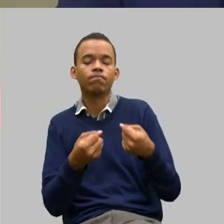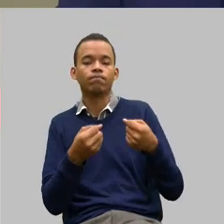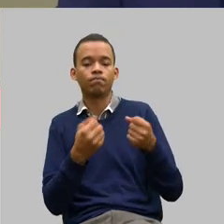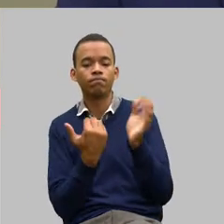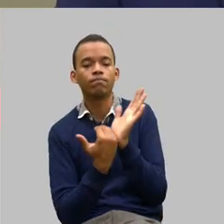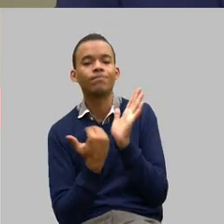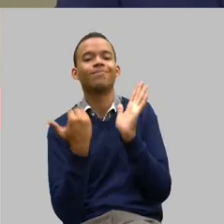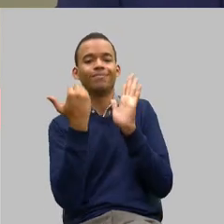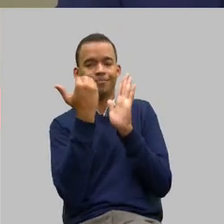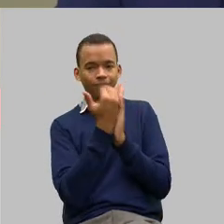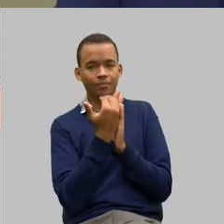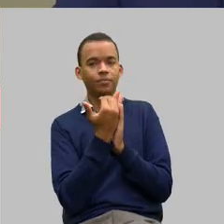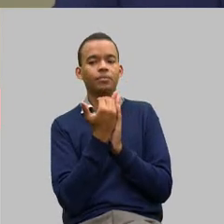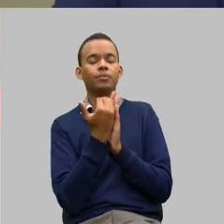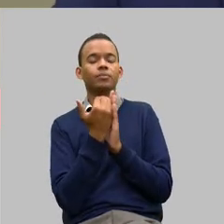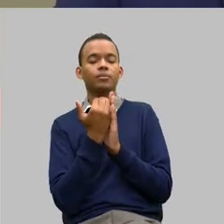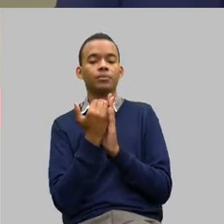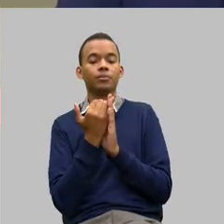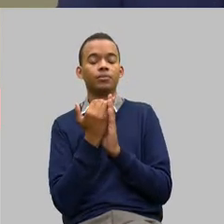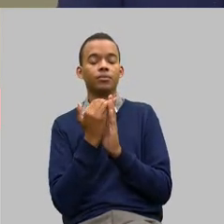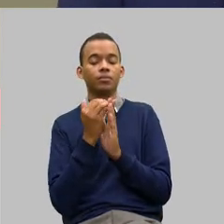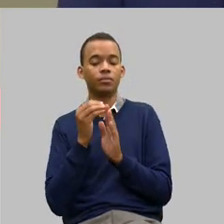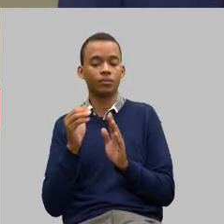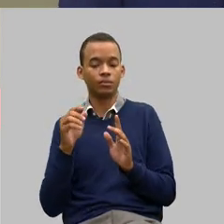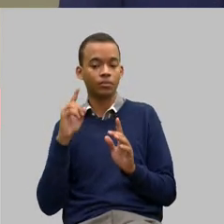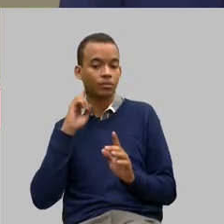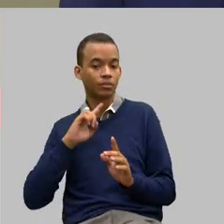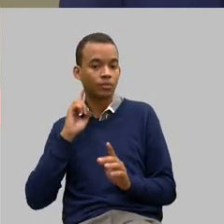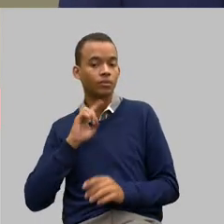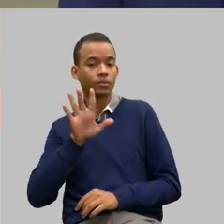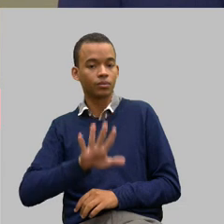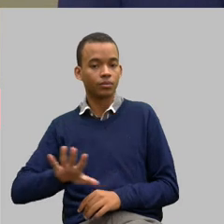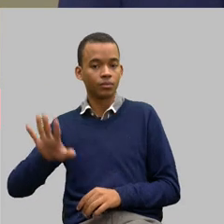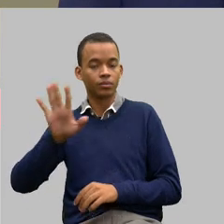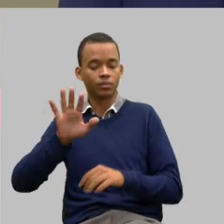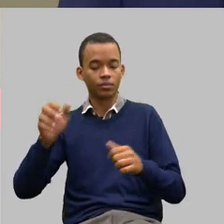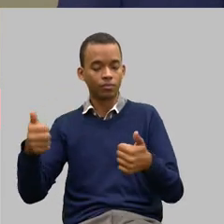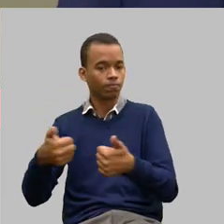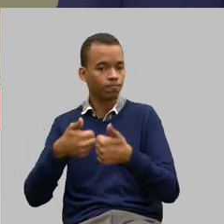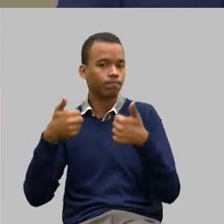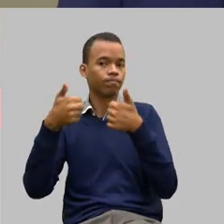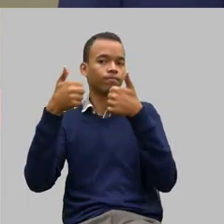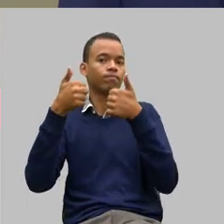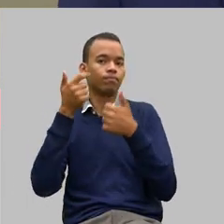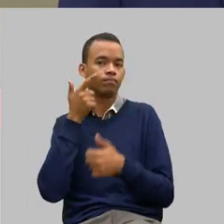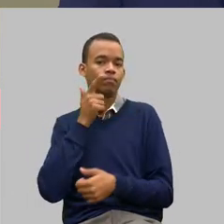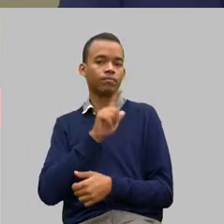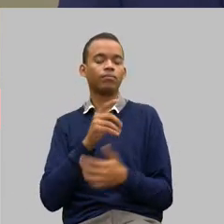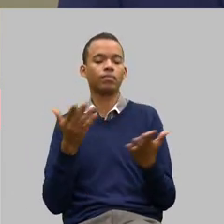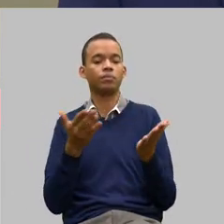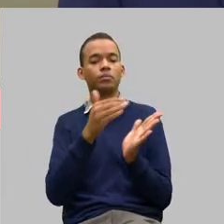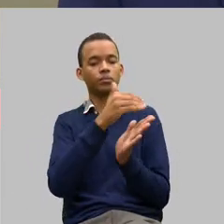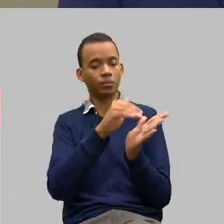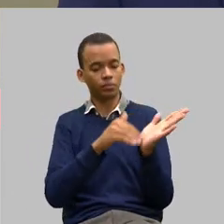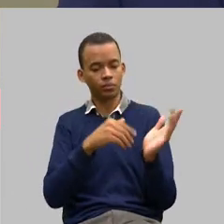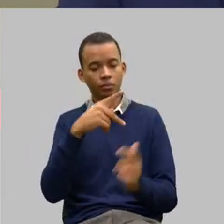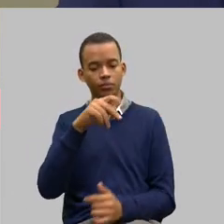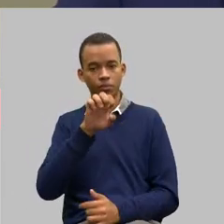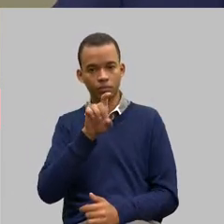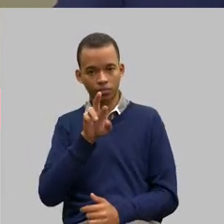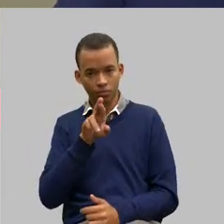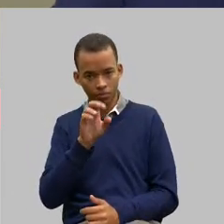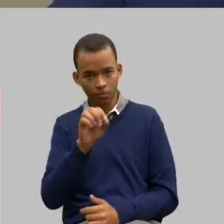necessários para uma Minas melhor passo a palavra para o Excelentíssimo Senhor Pedro Bruno Barros de Souza secretário de estado de